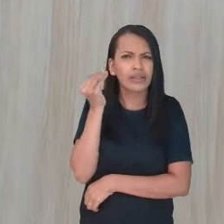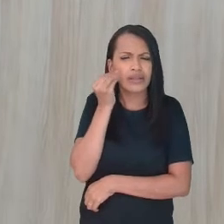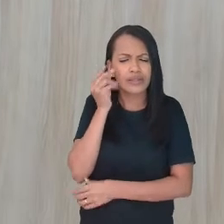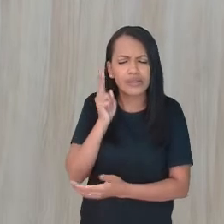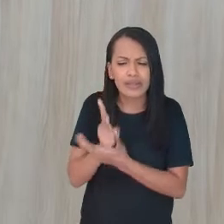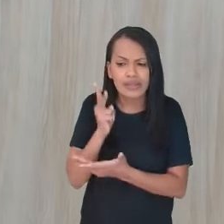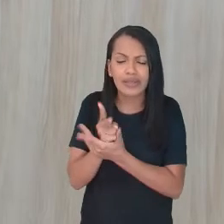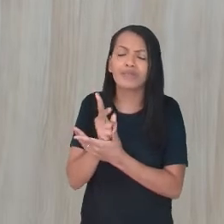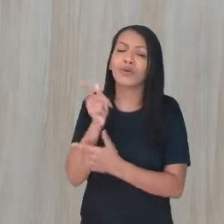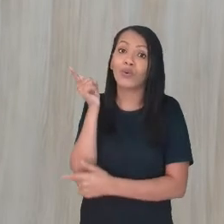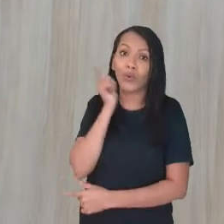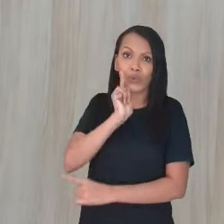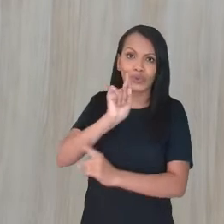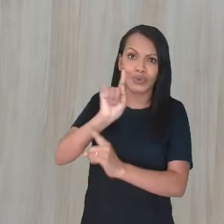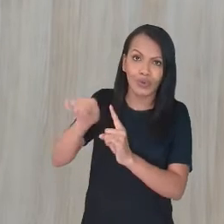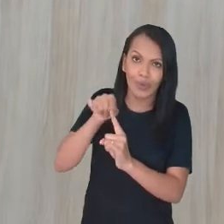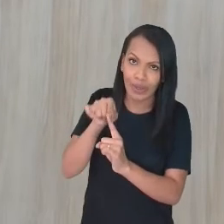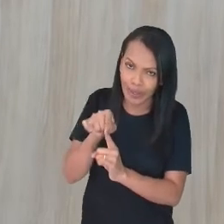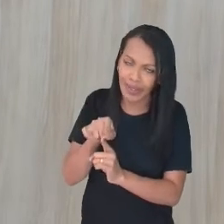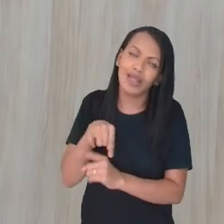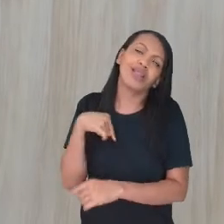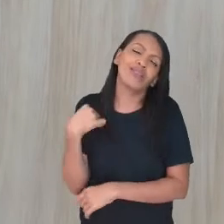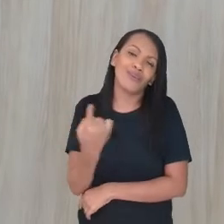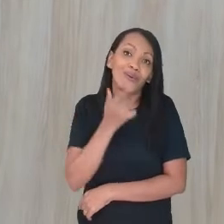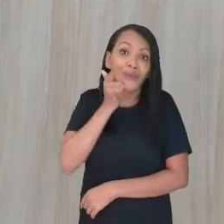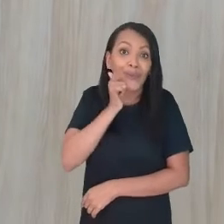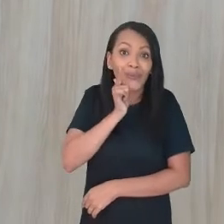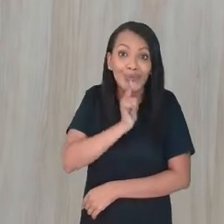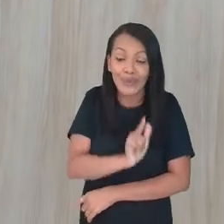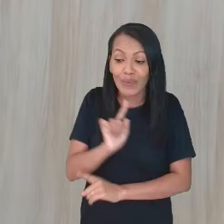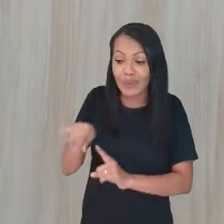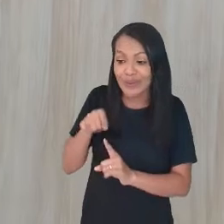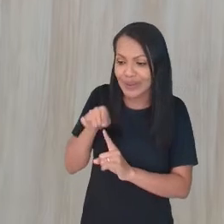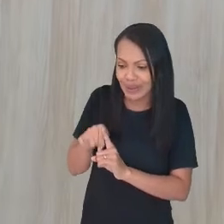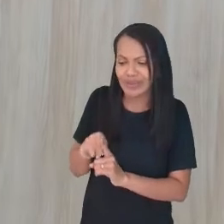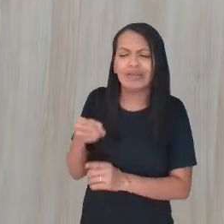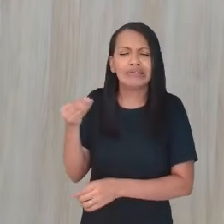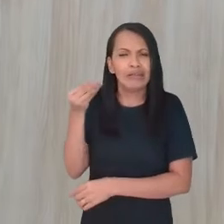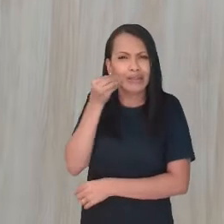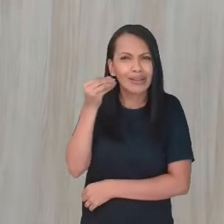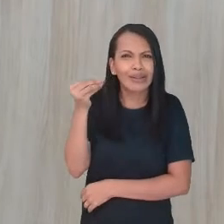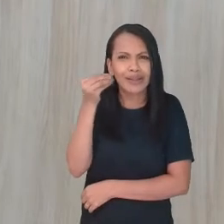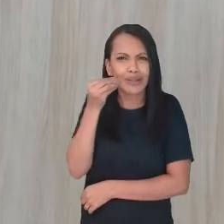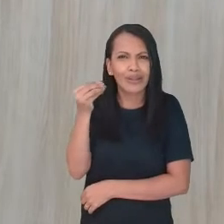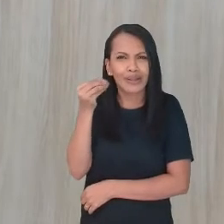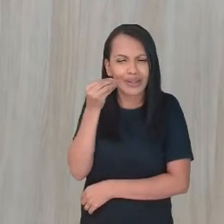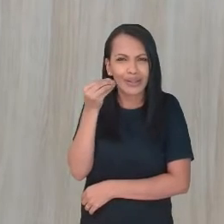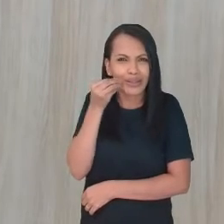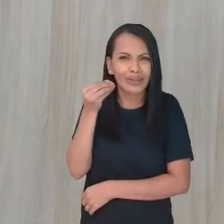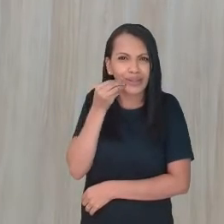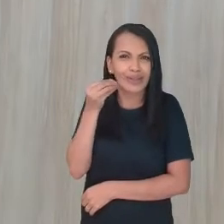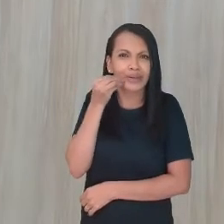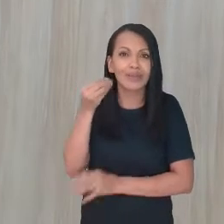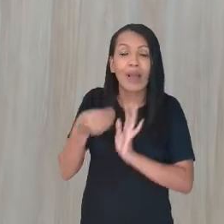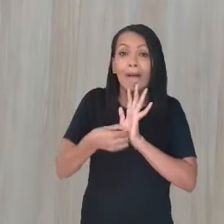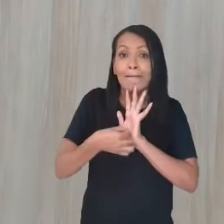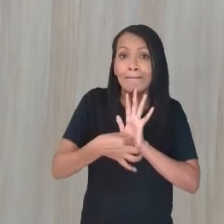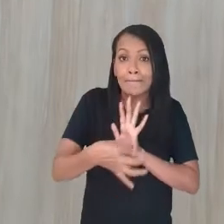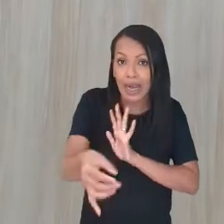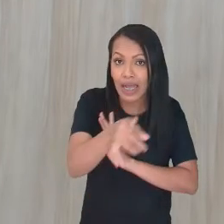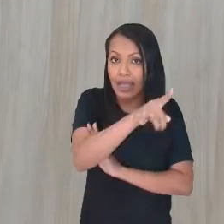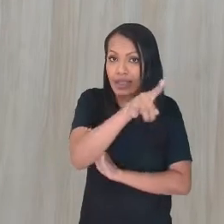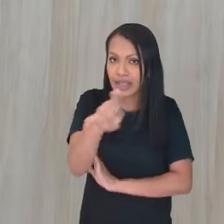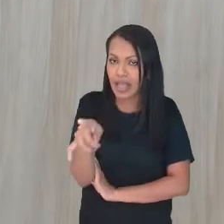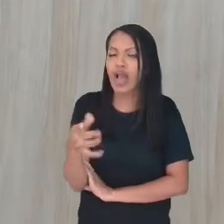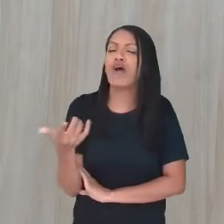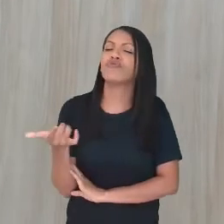A gente só alcança o objetivo se a gente recomeçar. Então, a minha dica para a gente voltar ao